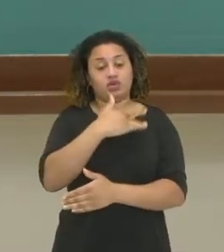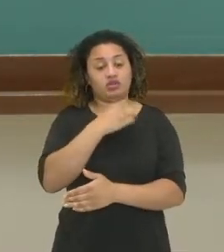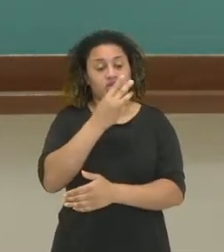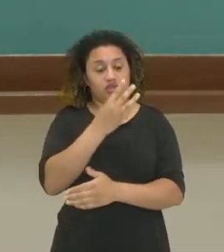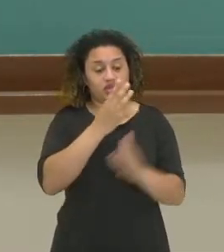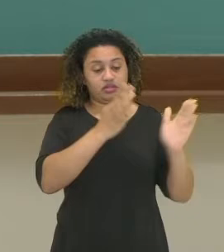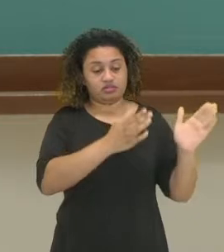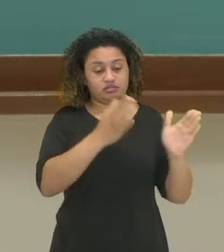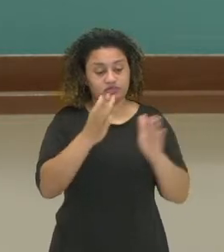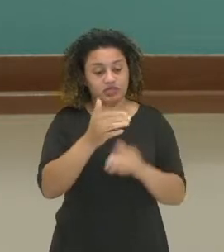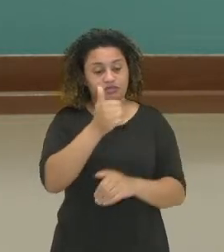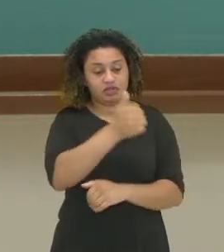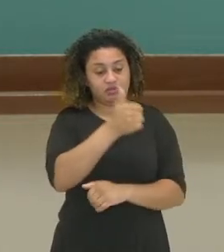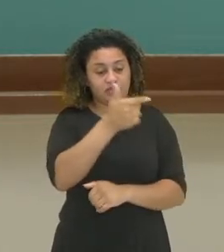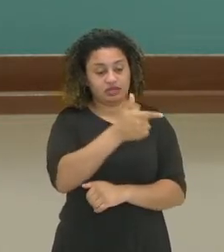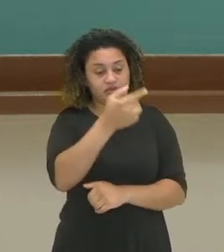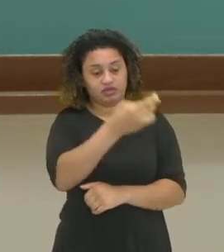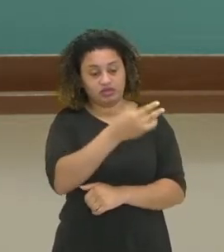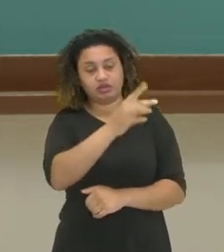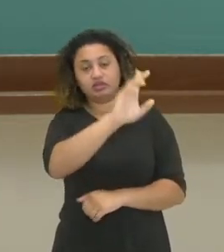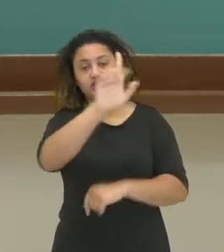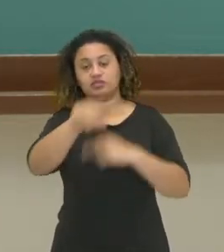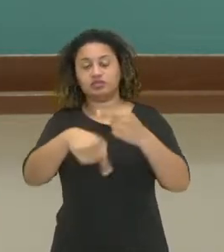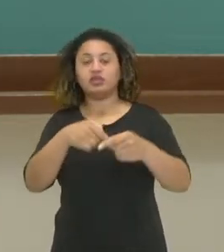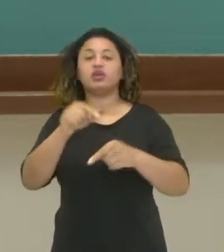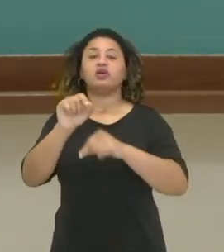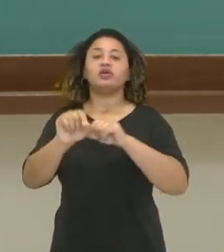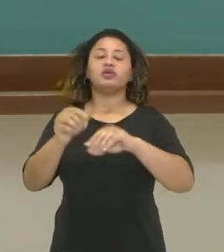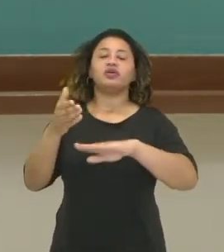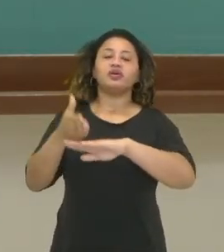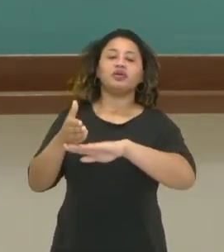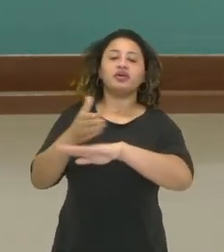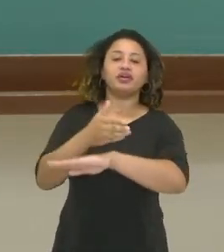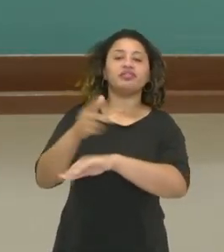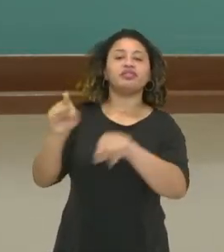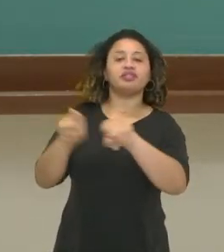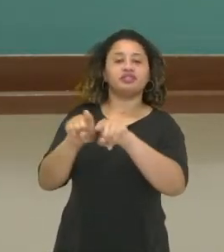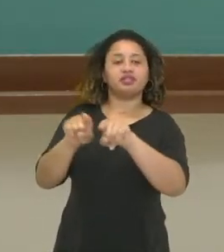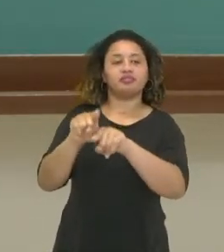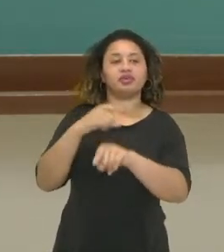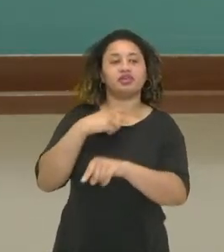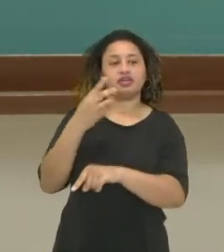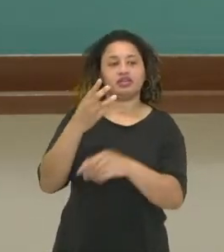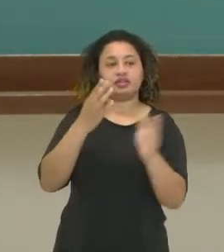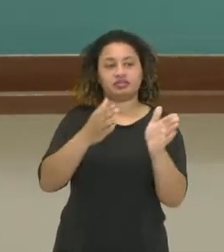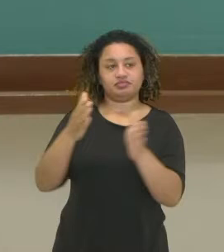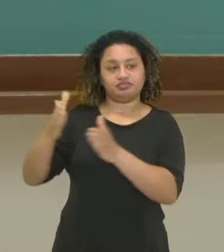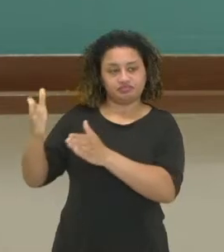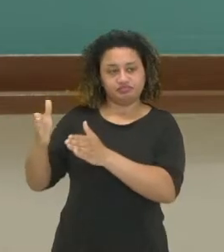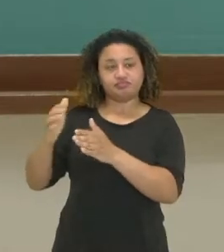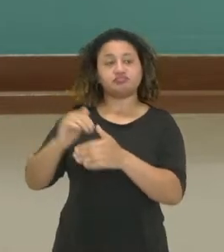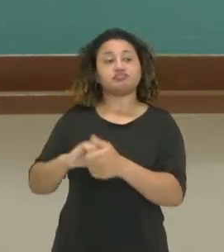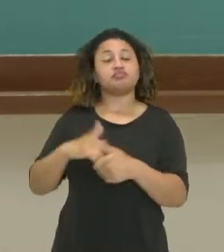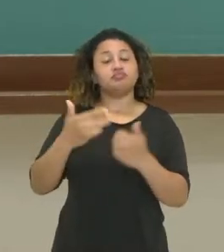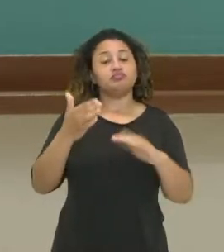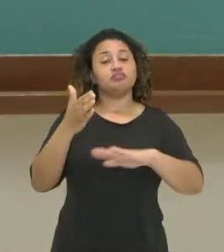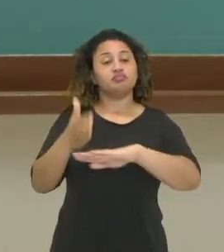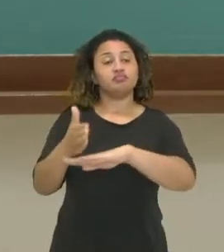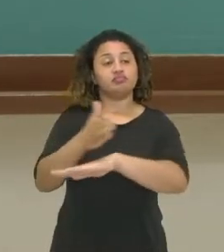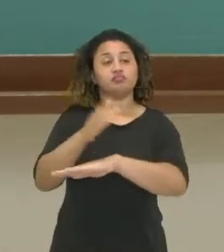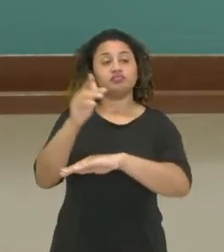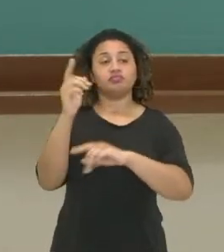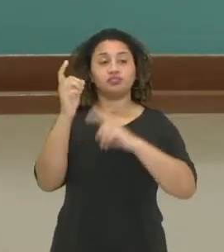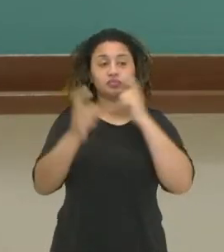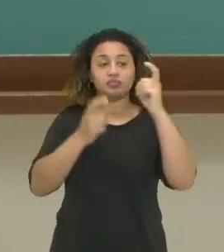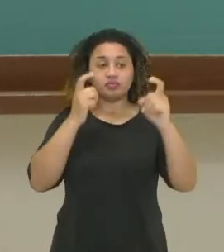gerações, primeira, segunda e terceira, e o modernismo também. Então, aqui no modernismo, essa